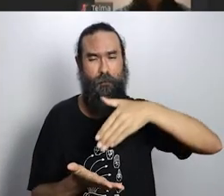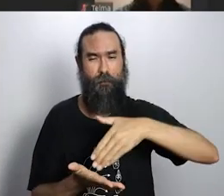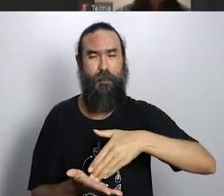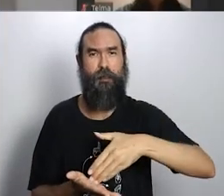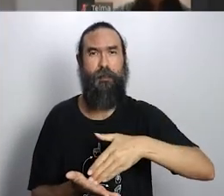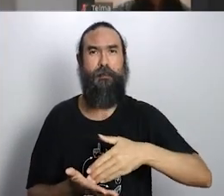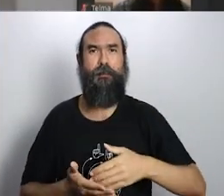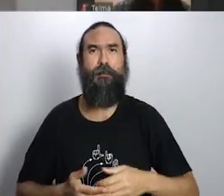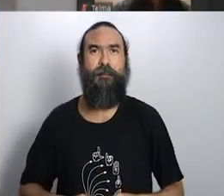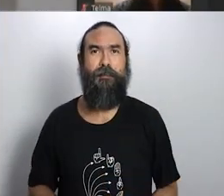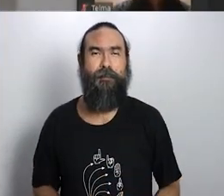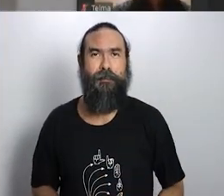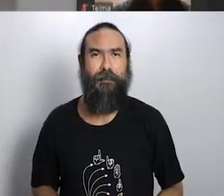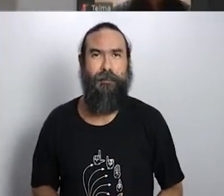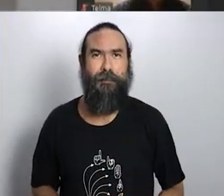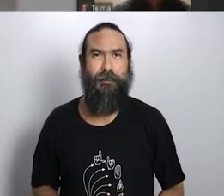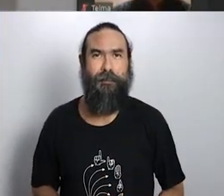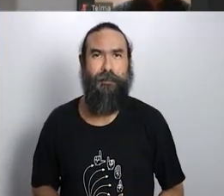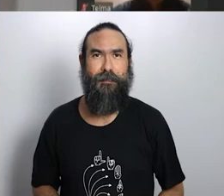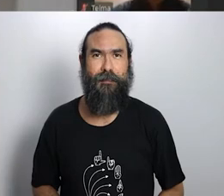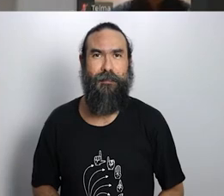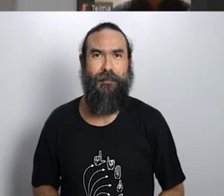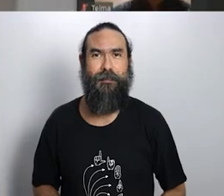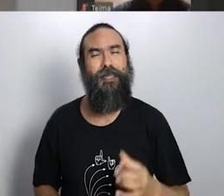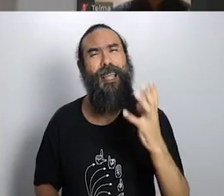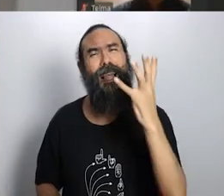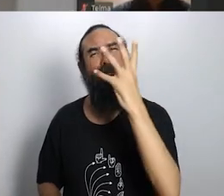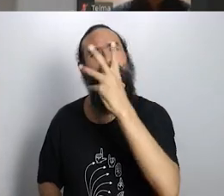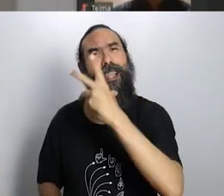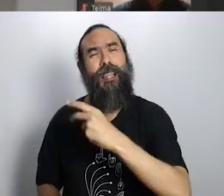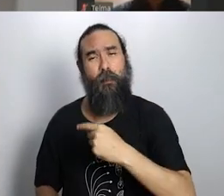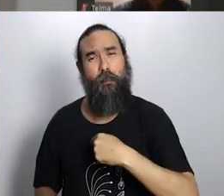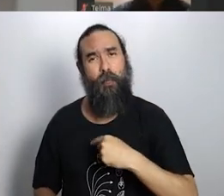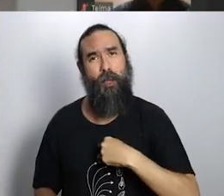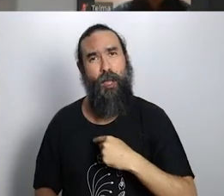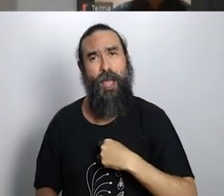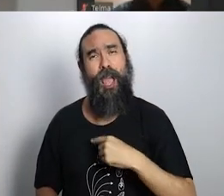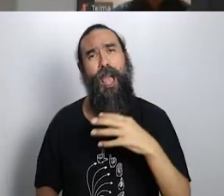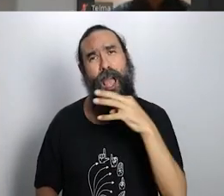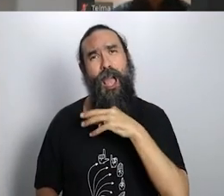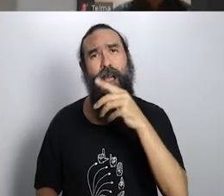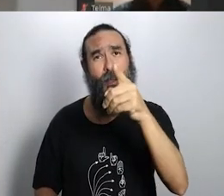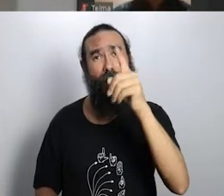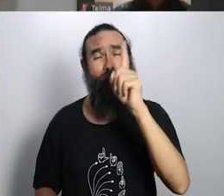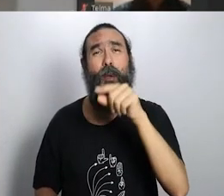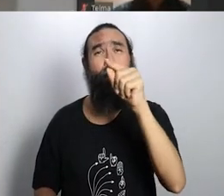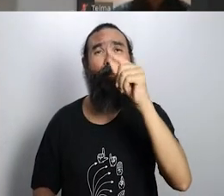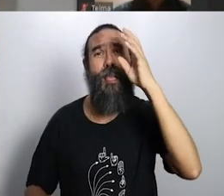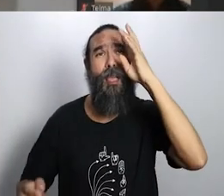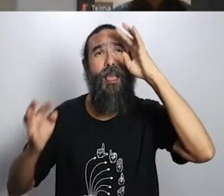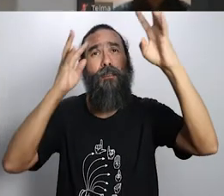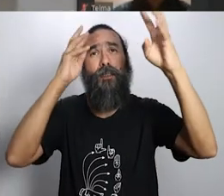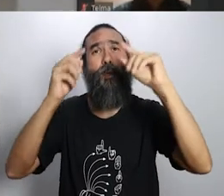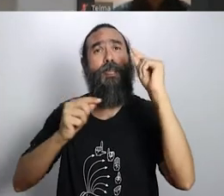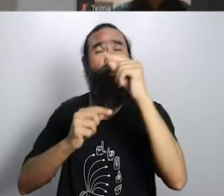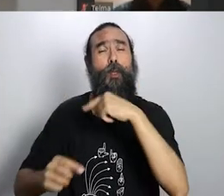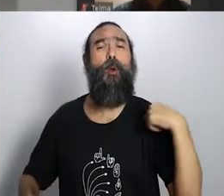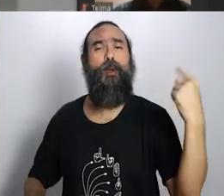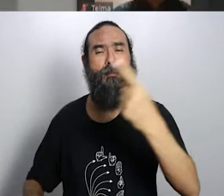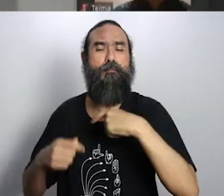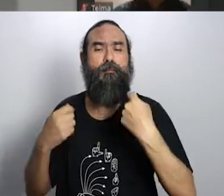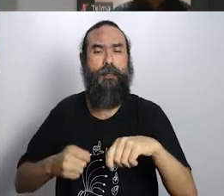Coisa linda. Eu acho que isso é a reflexão que a gente tem que fazer. A gente que gosta da cultura